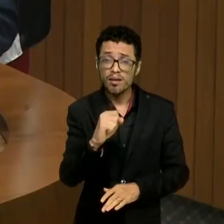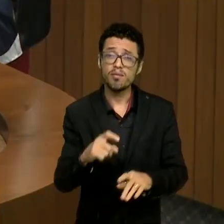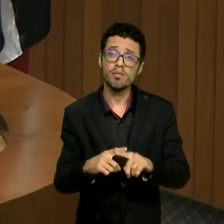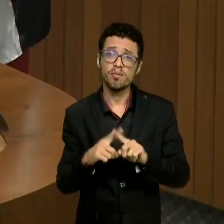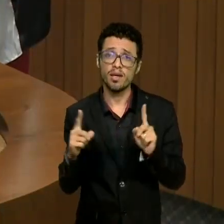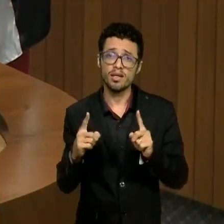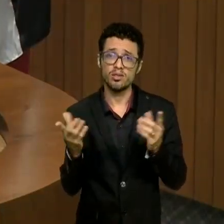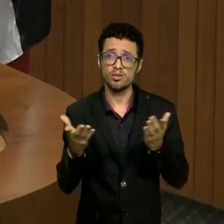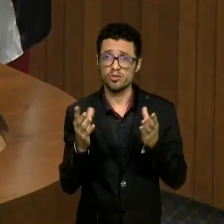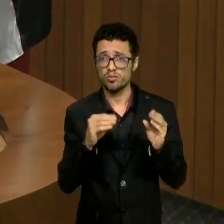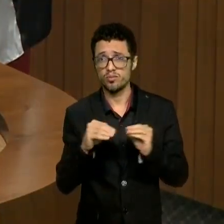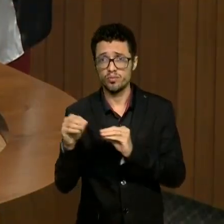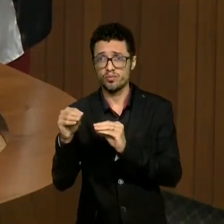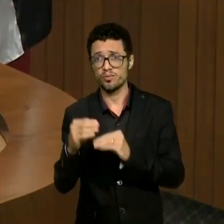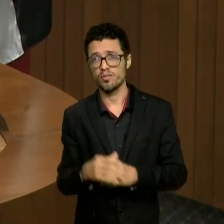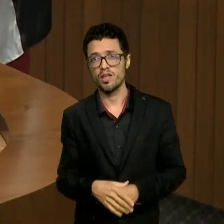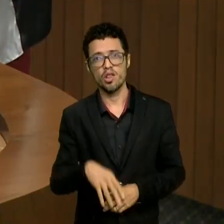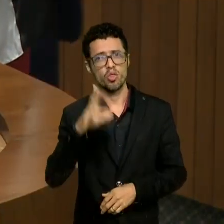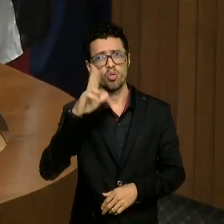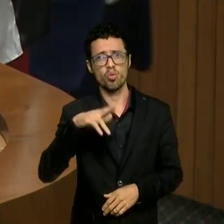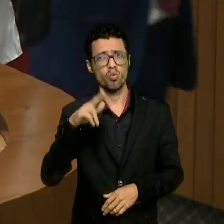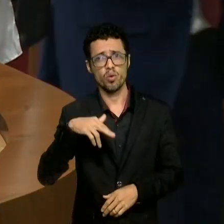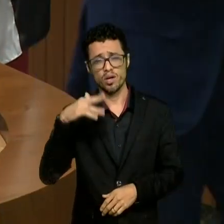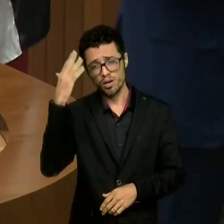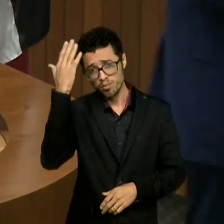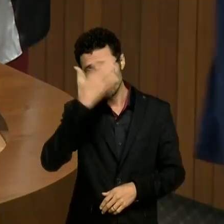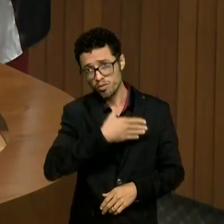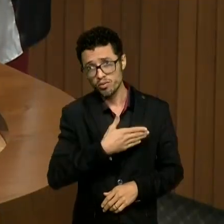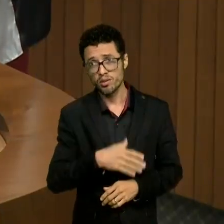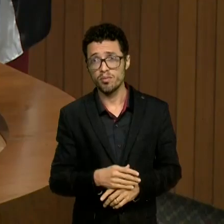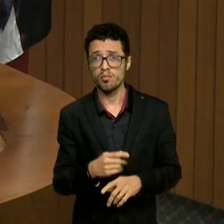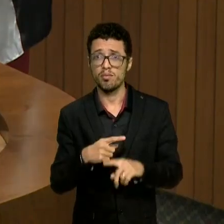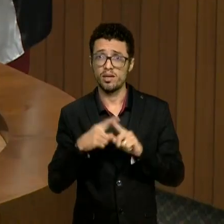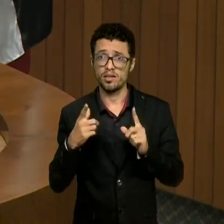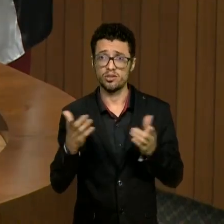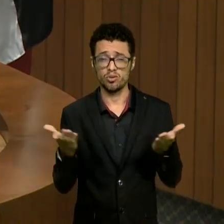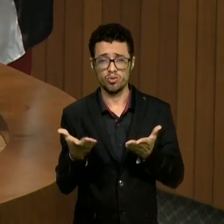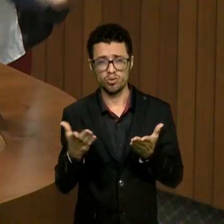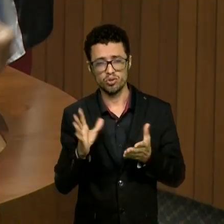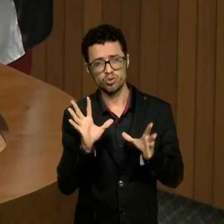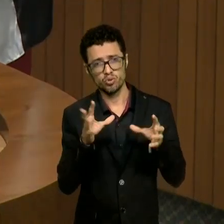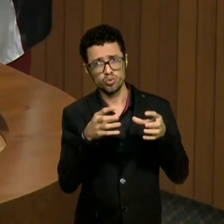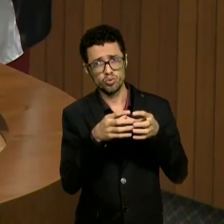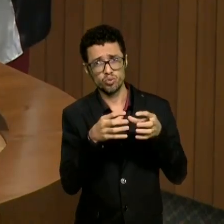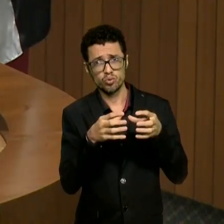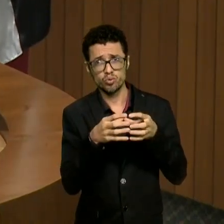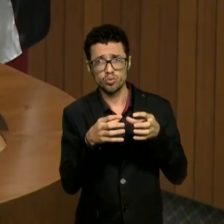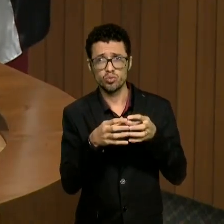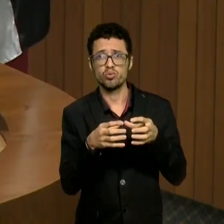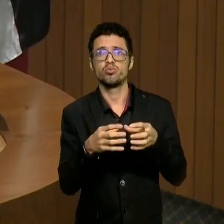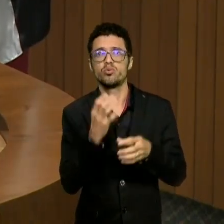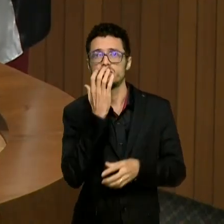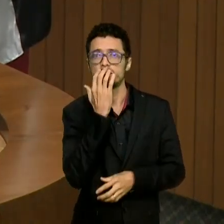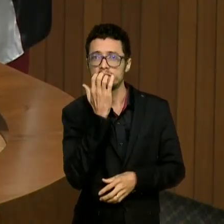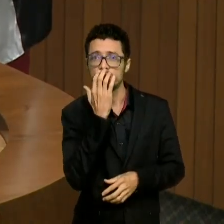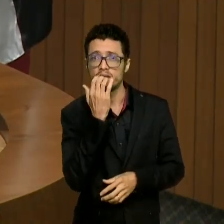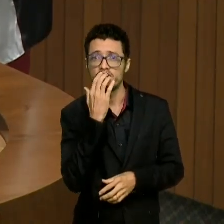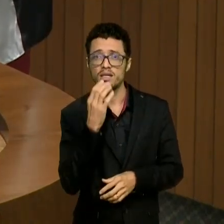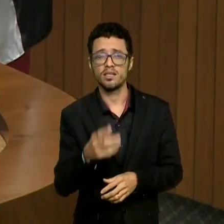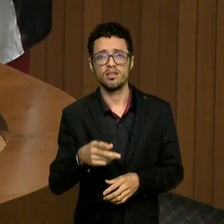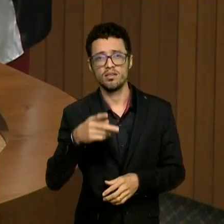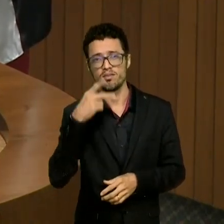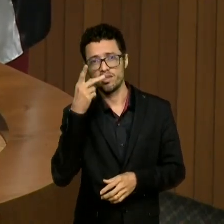Excelência hoje faz parte do grupo que corteja José Sarney, que chamavam aí de destruidor do Maranhão. Vamos deputado